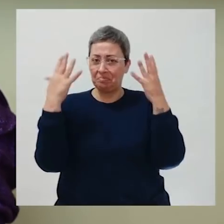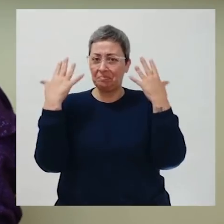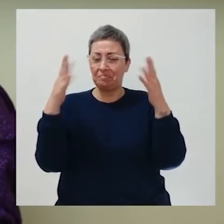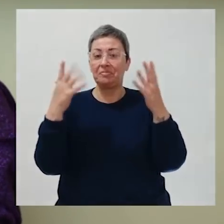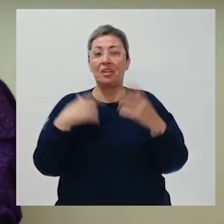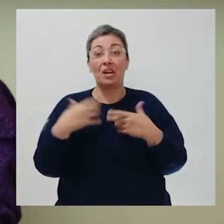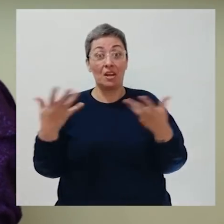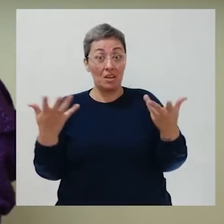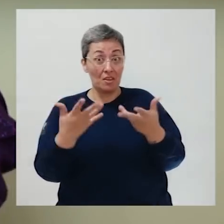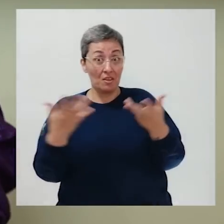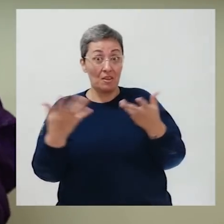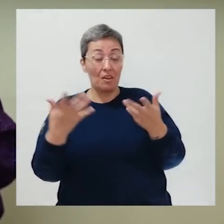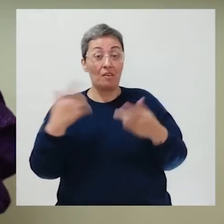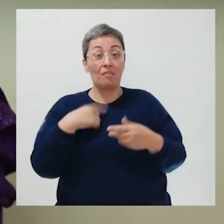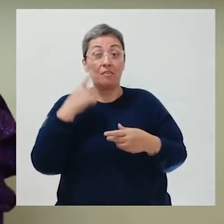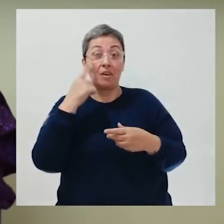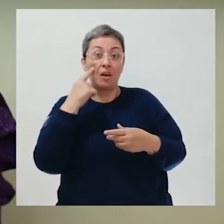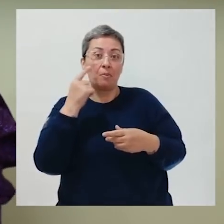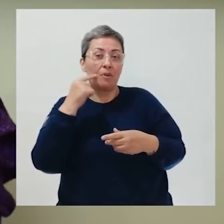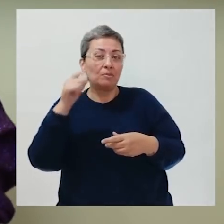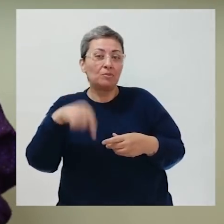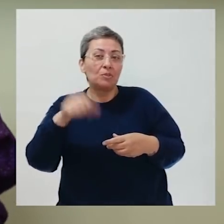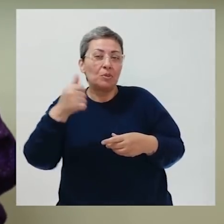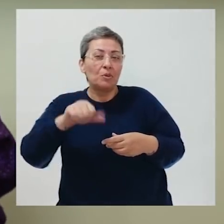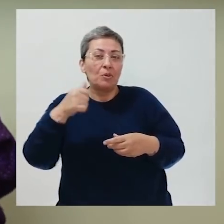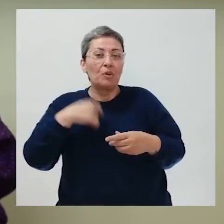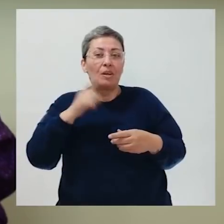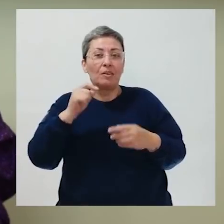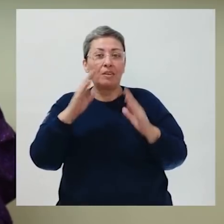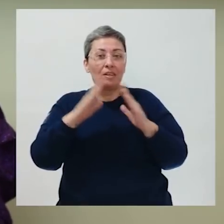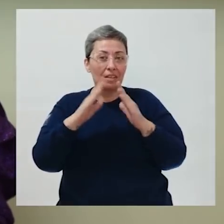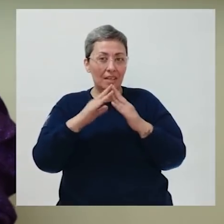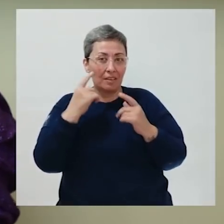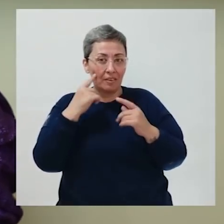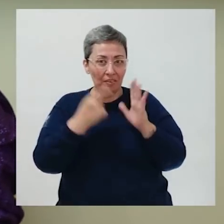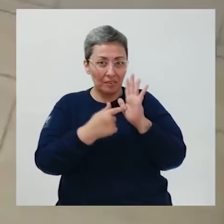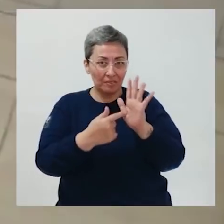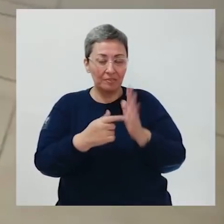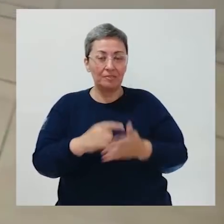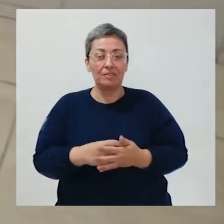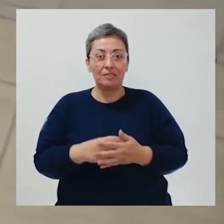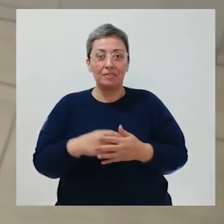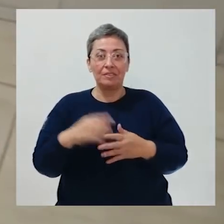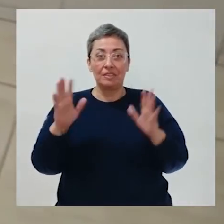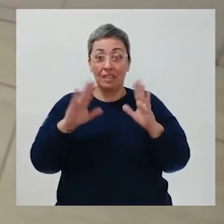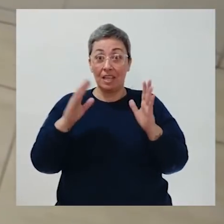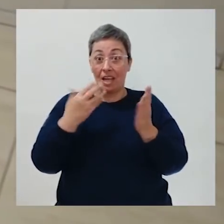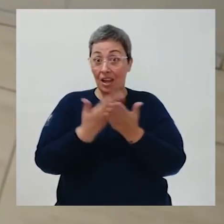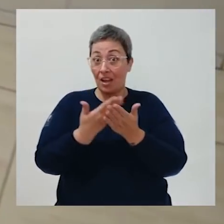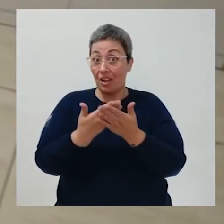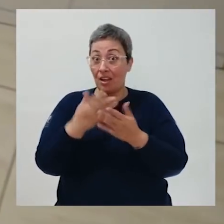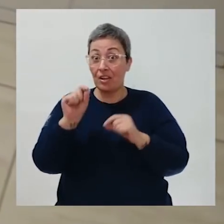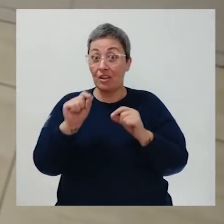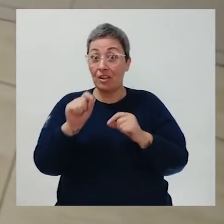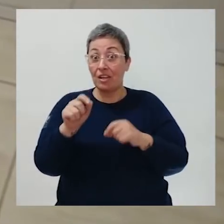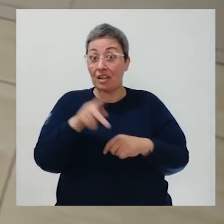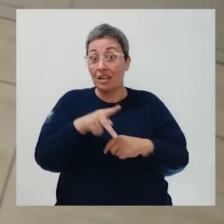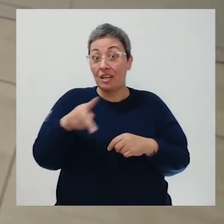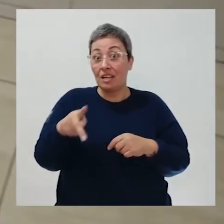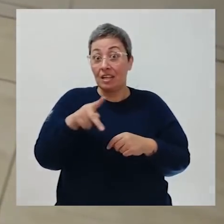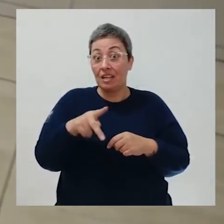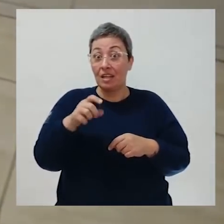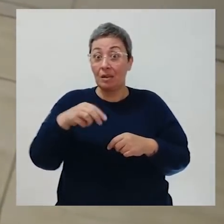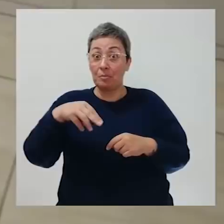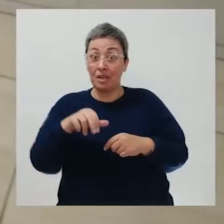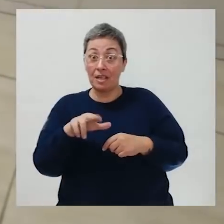parabéns! E agora, vamos conferir o que a turminha está fazendo aí de casa. Solta aí! Foi, né? Aula de quem? Da professora